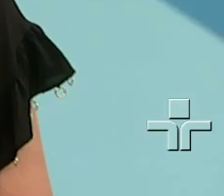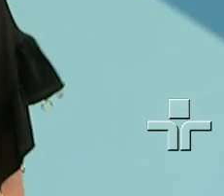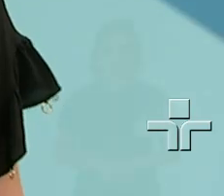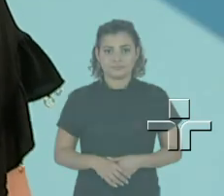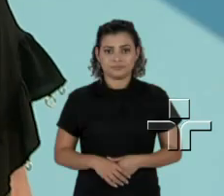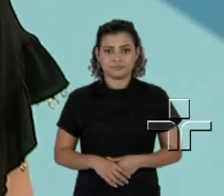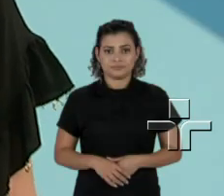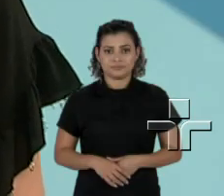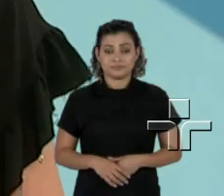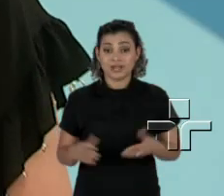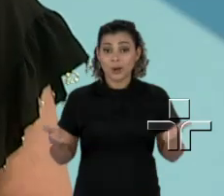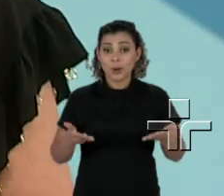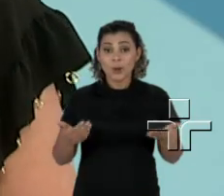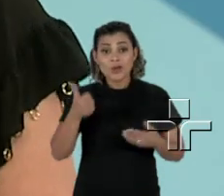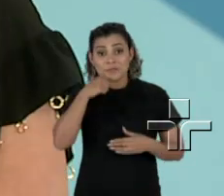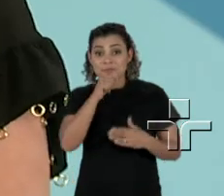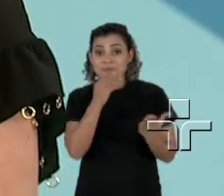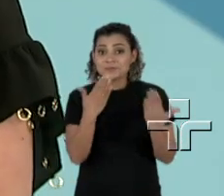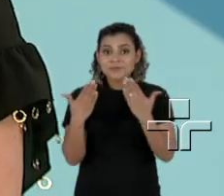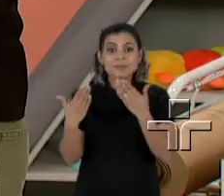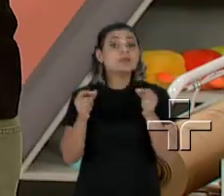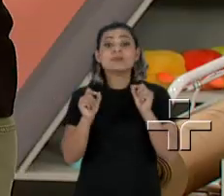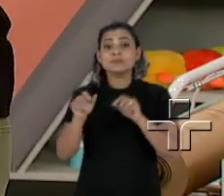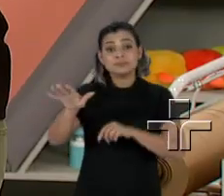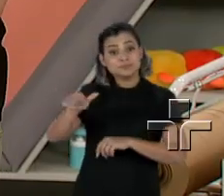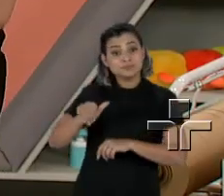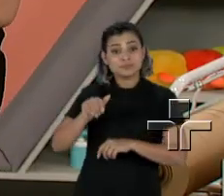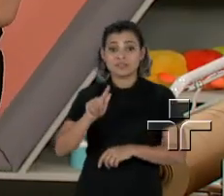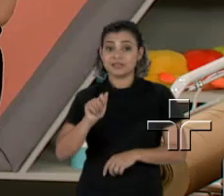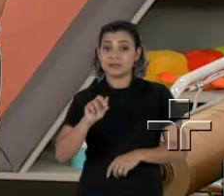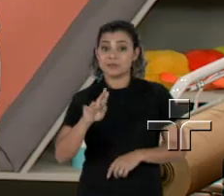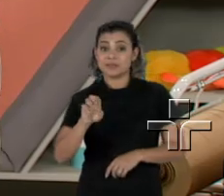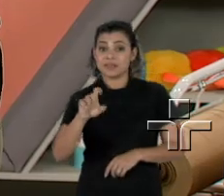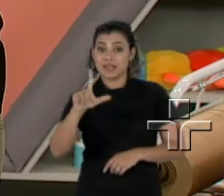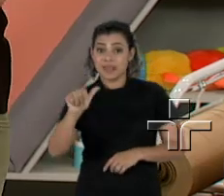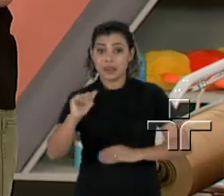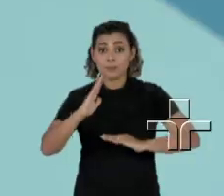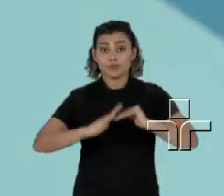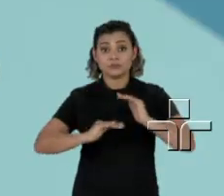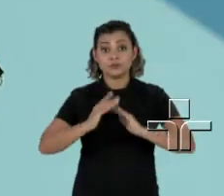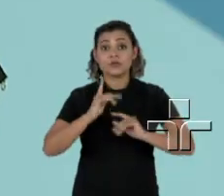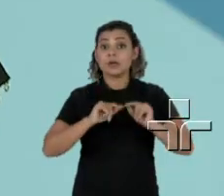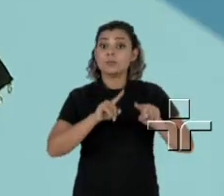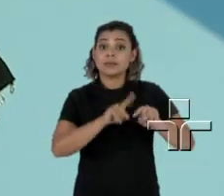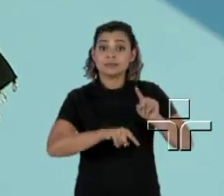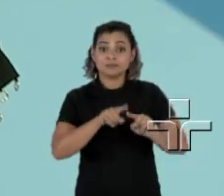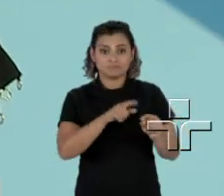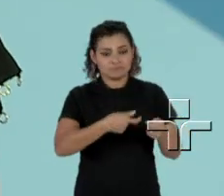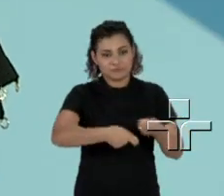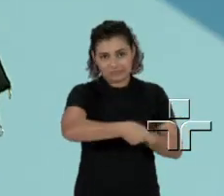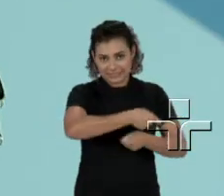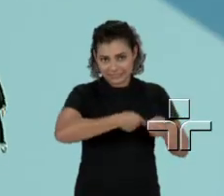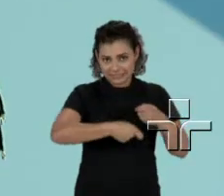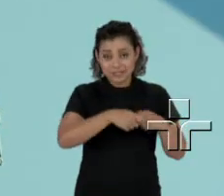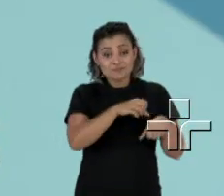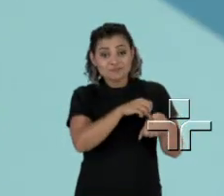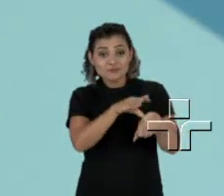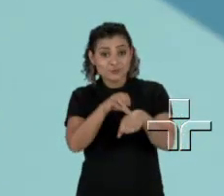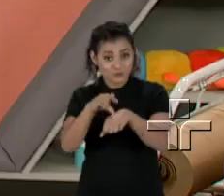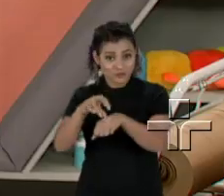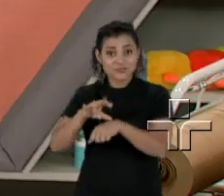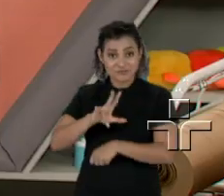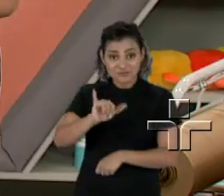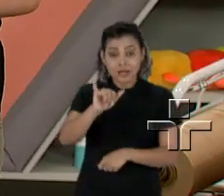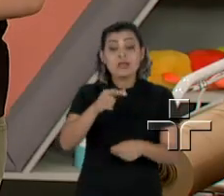agora aqui no papo de mãe eu vou conversar com a gabriela choque ela é especialista em produtos financeiros vai dar algumas dicas